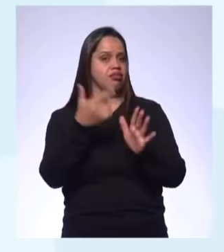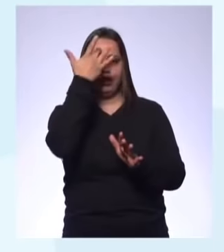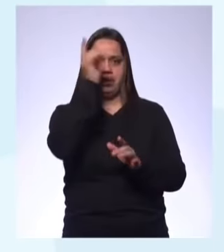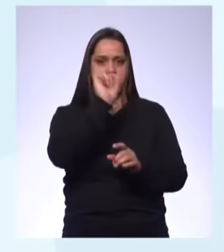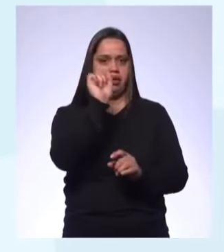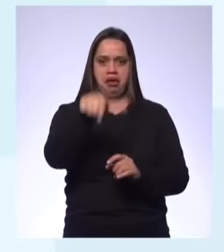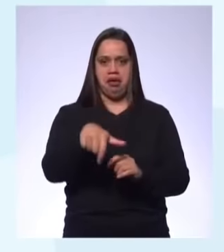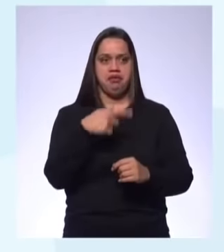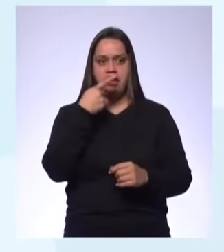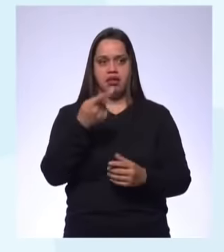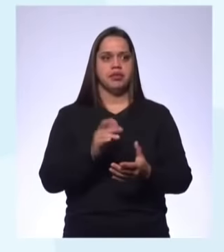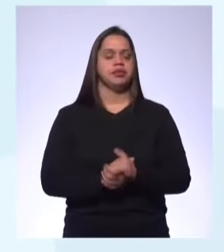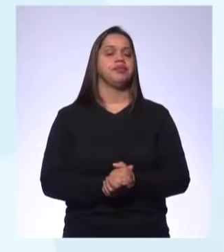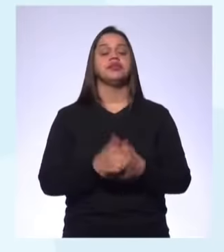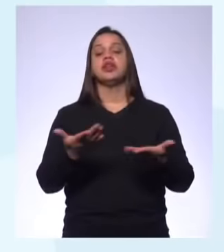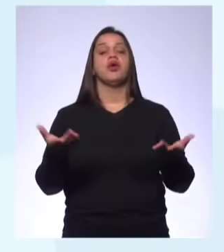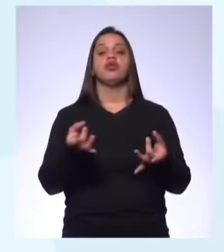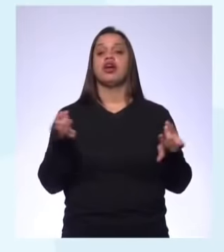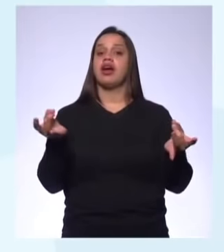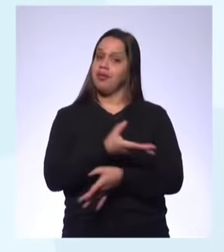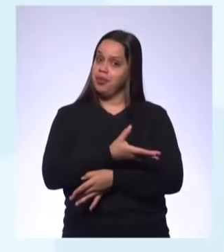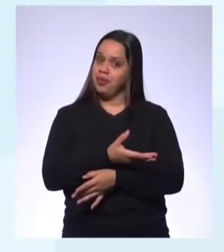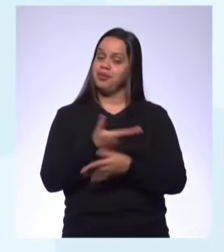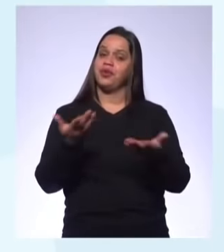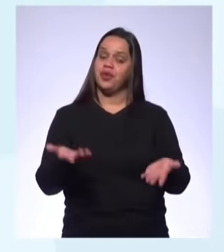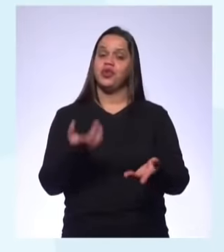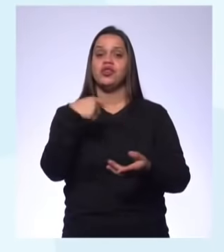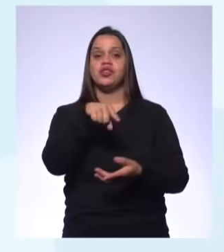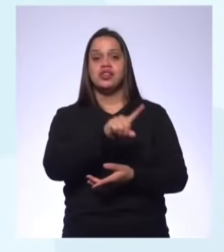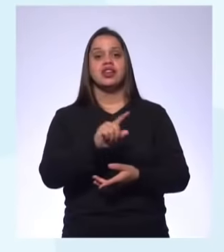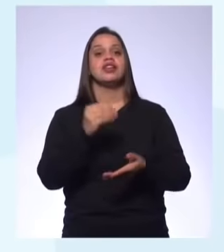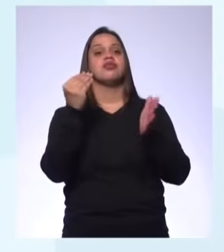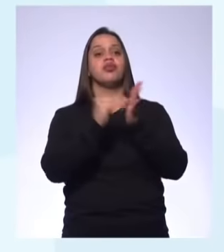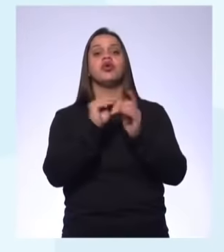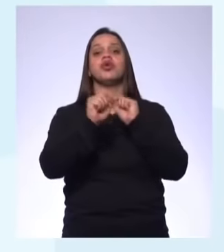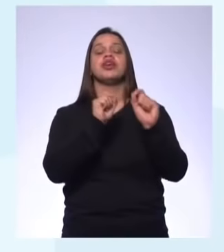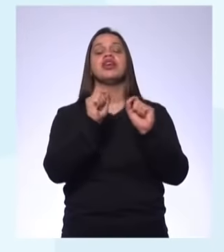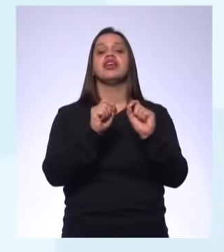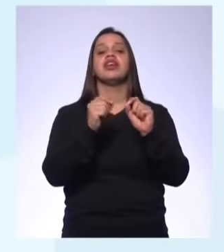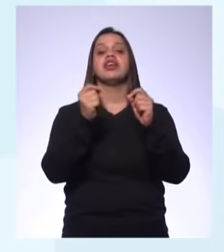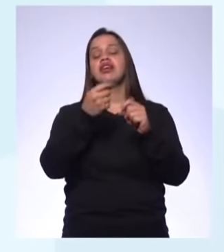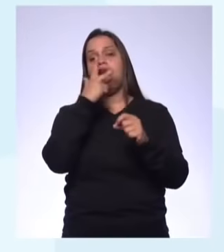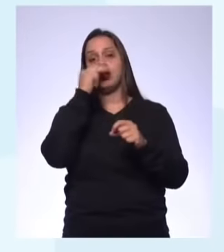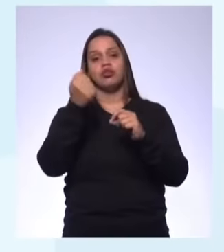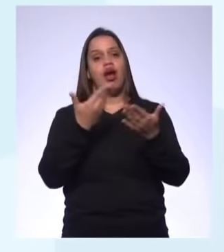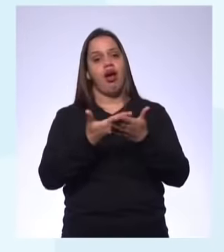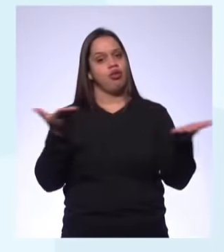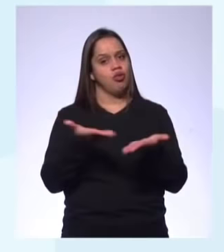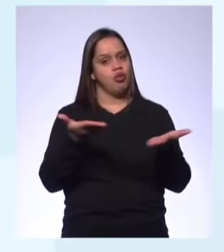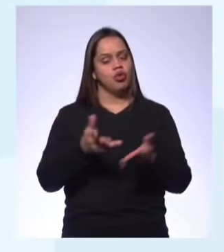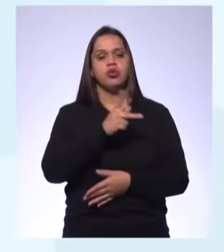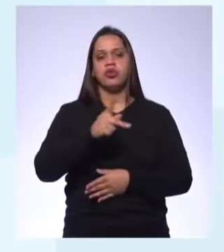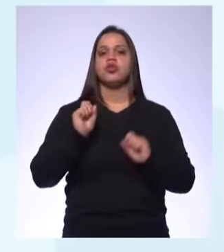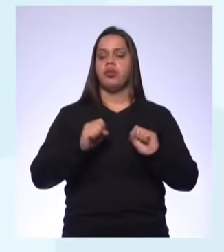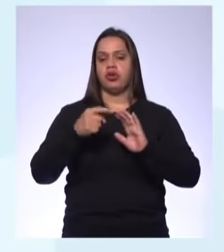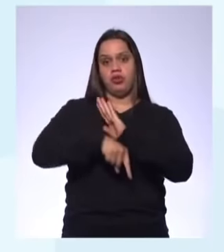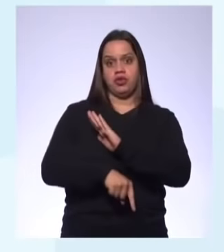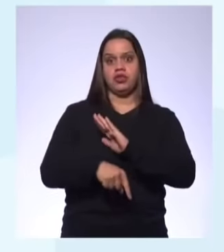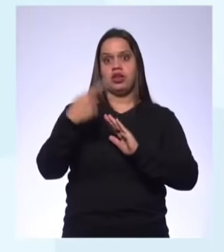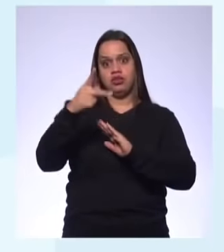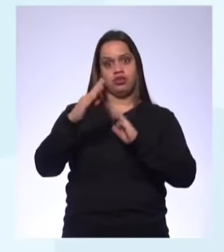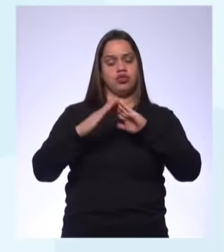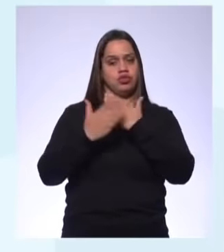certo, Mônica? Bom, então por hoje foi só. Coloca aí o que vocês acharam da nossa aula de hoje. O professor pode aprofundar isso, de repente,